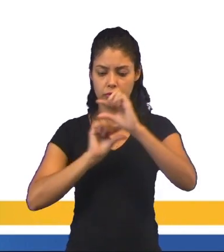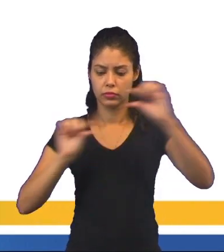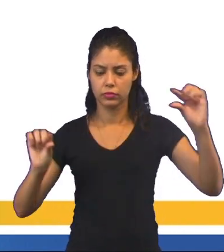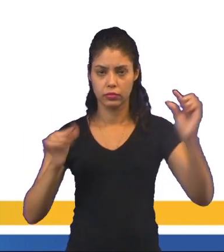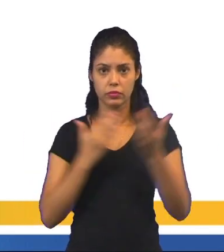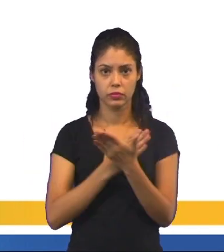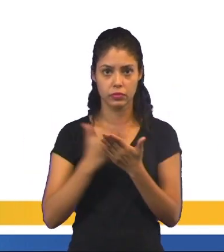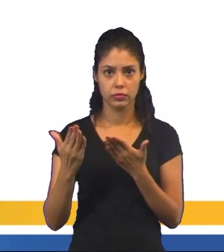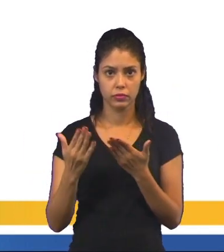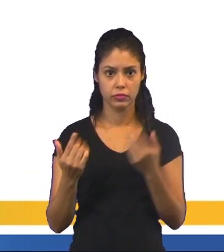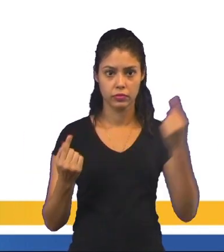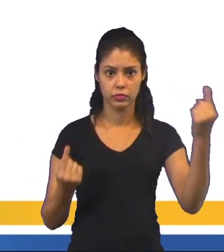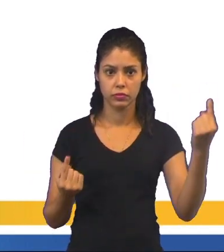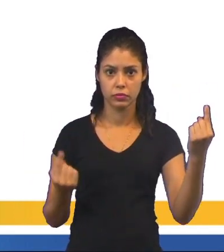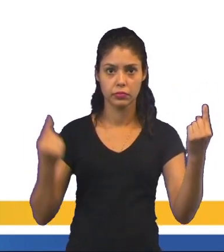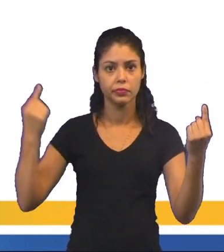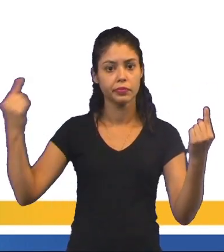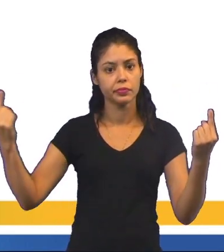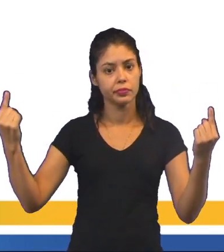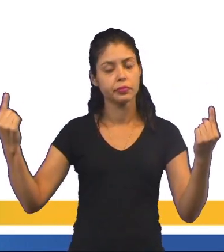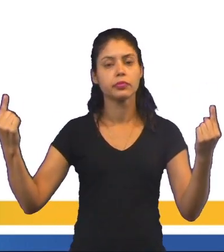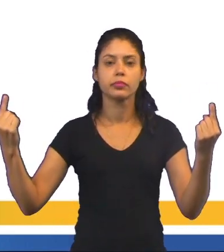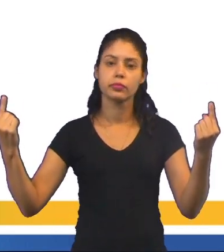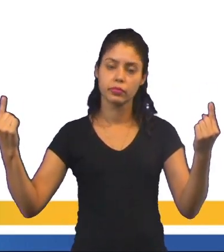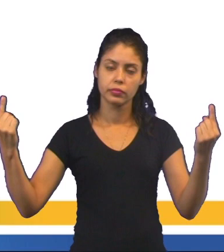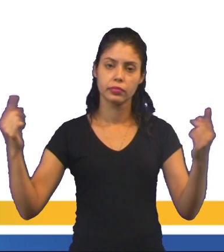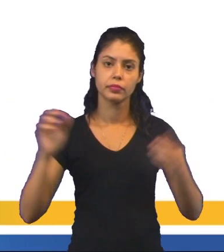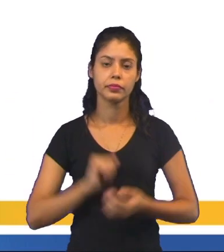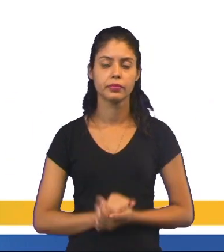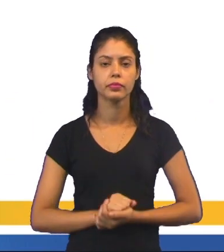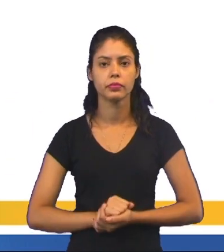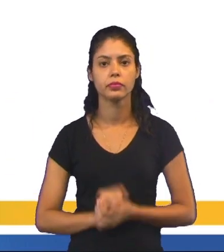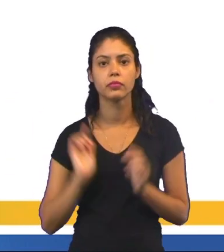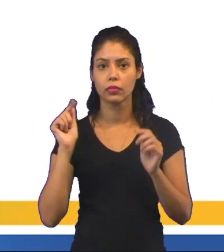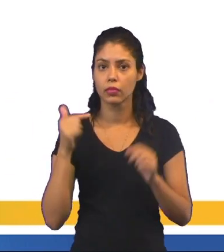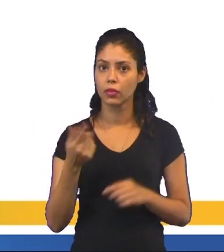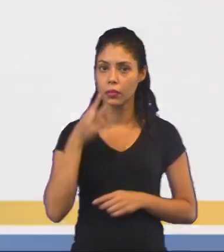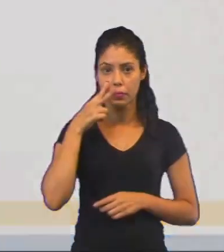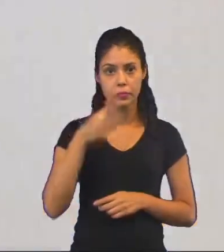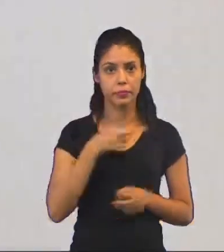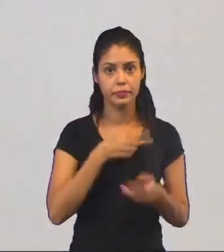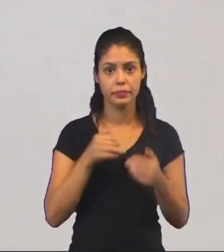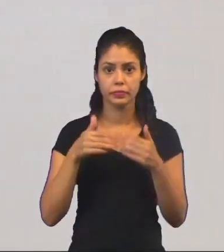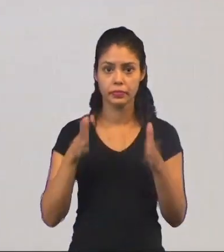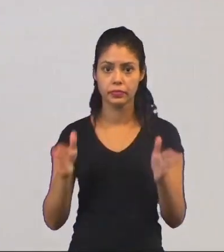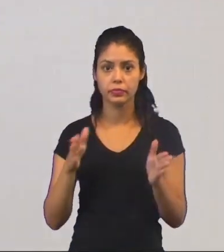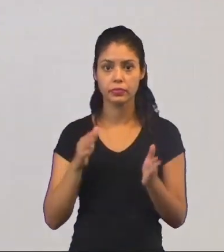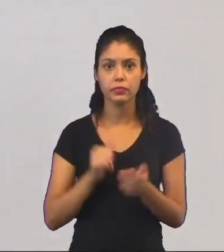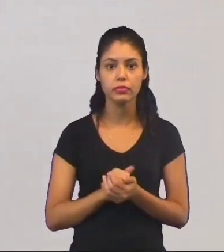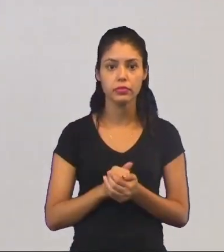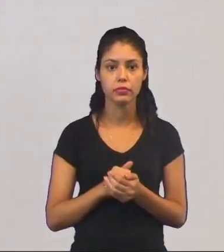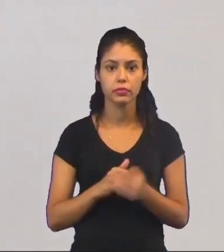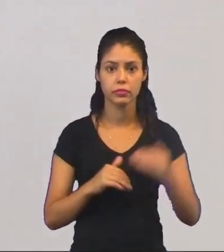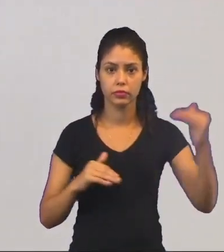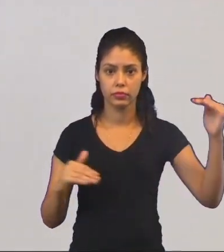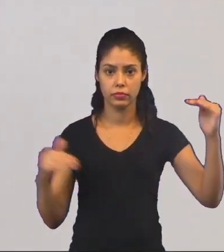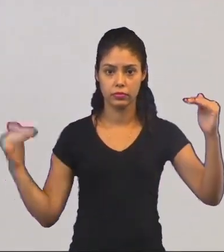reta ela inicia de um lado e o 180 graus vai estar do outro então você você abrir